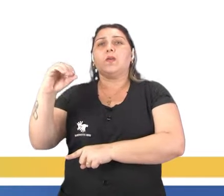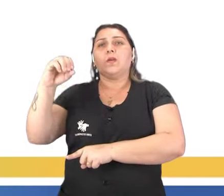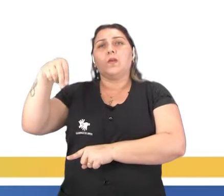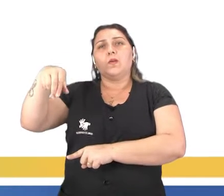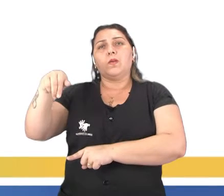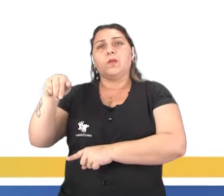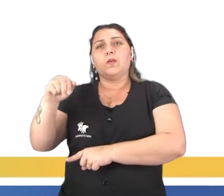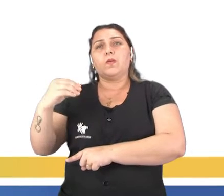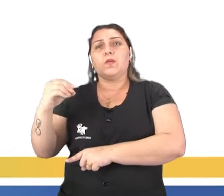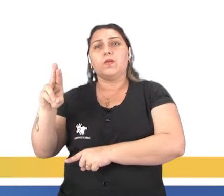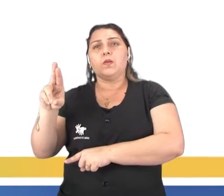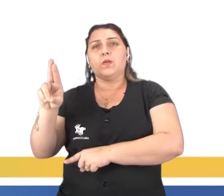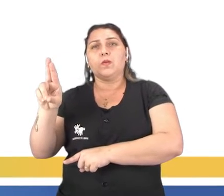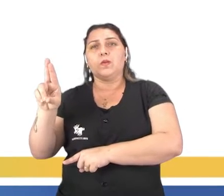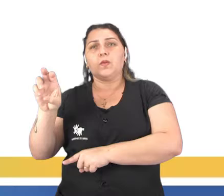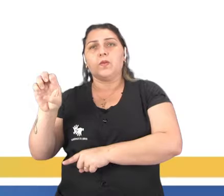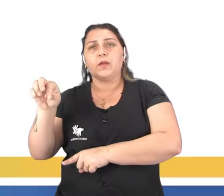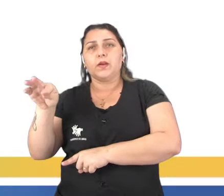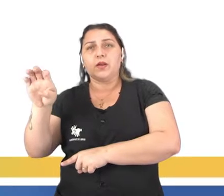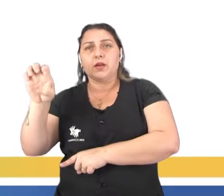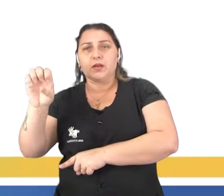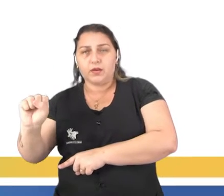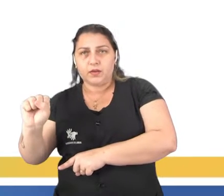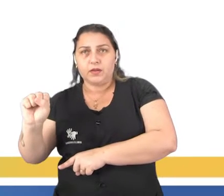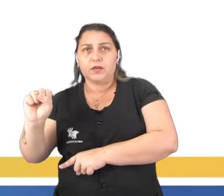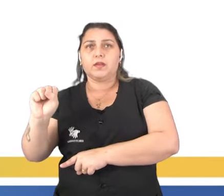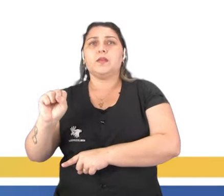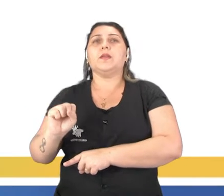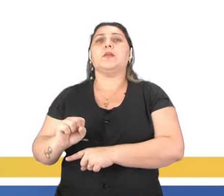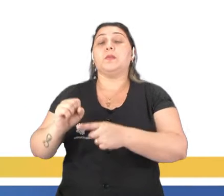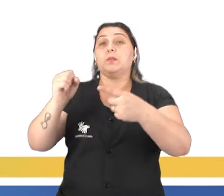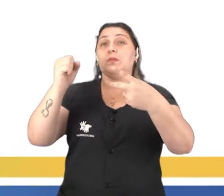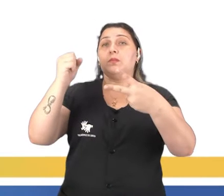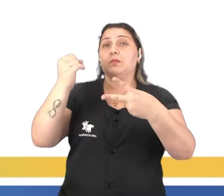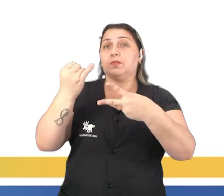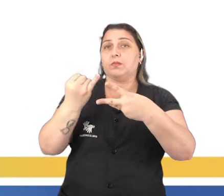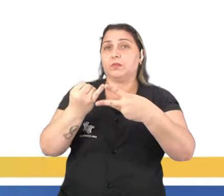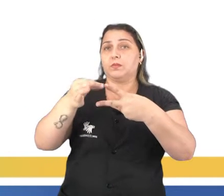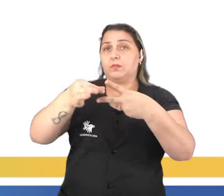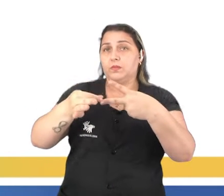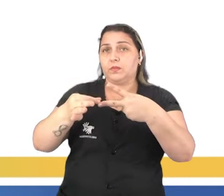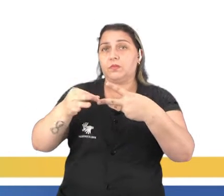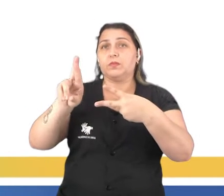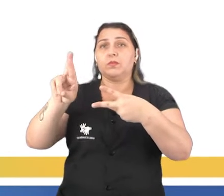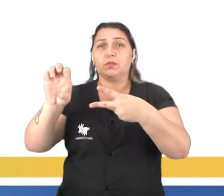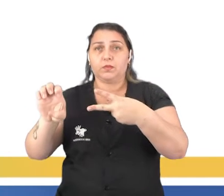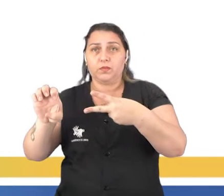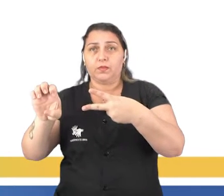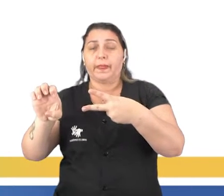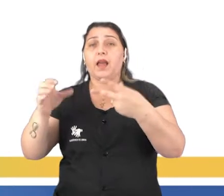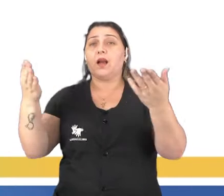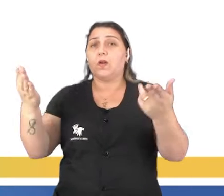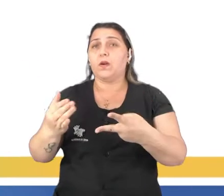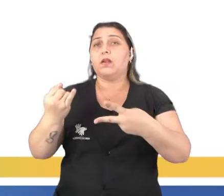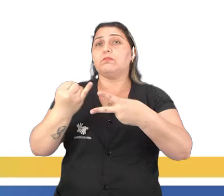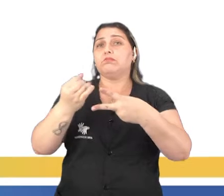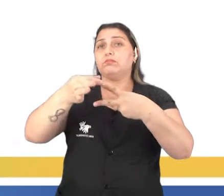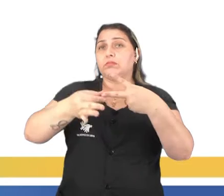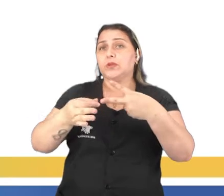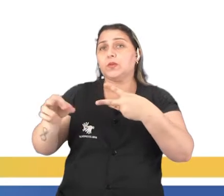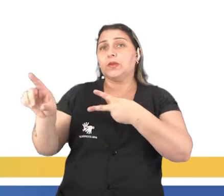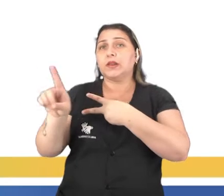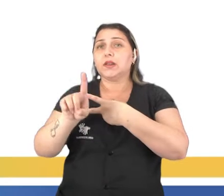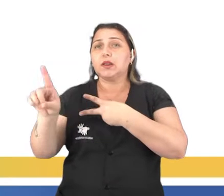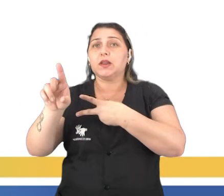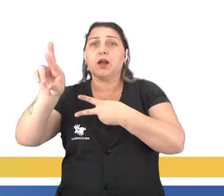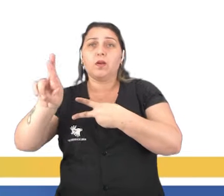polígonos, polígonos classificados como regulares. Então, falaremos agora de polígonos não regulares. Então,